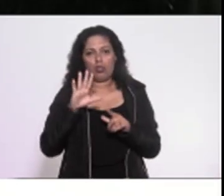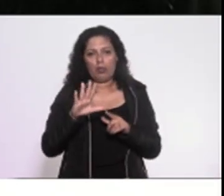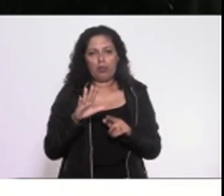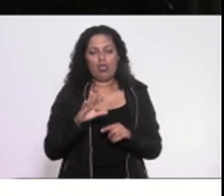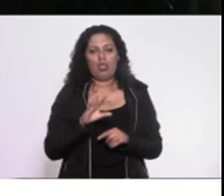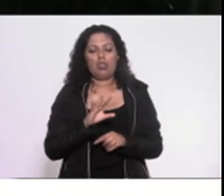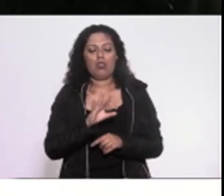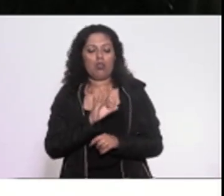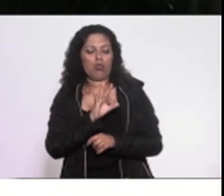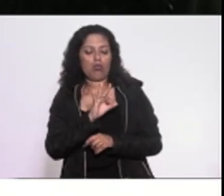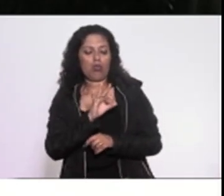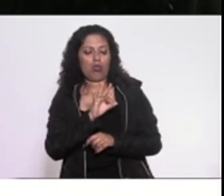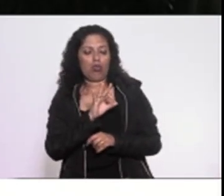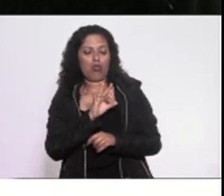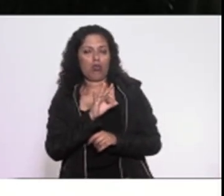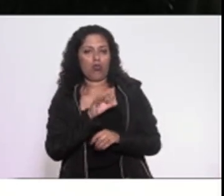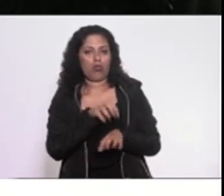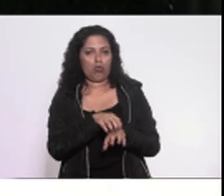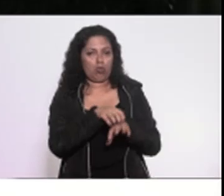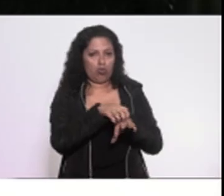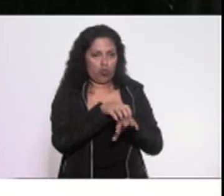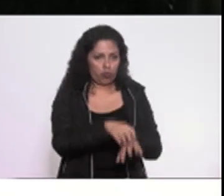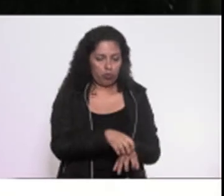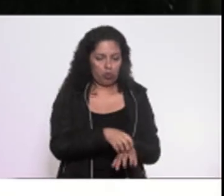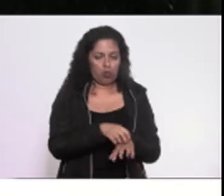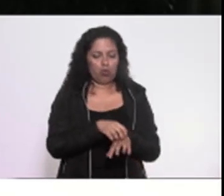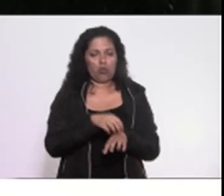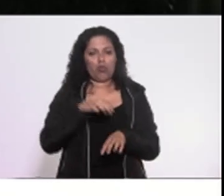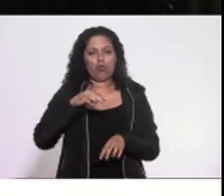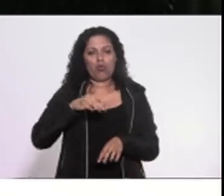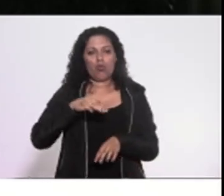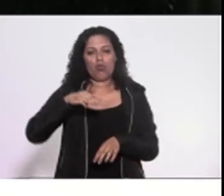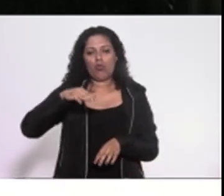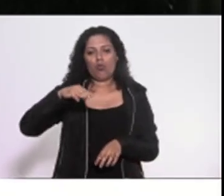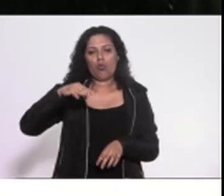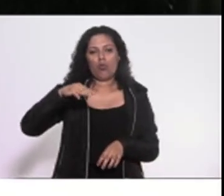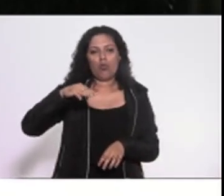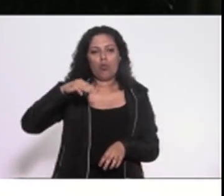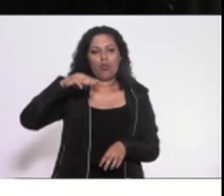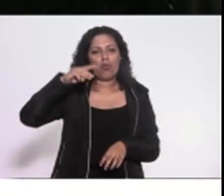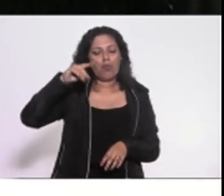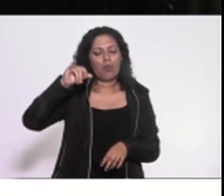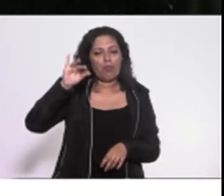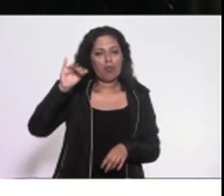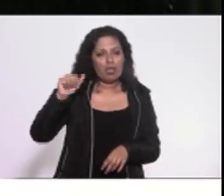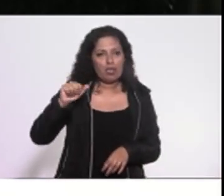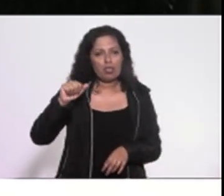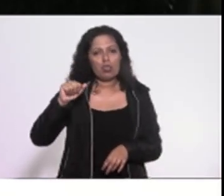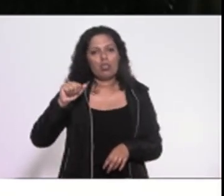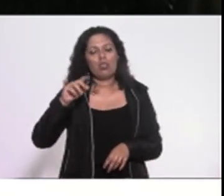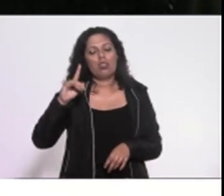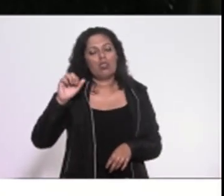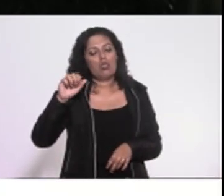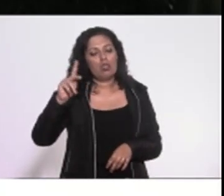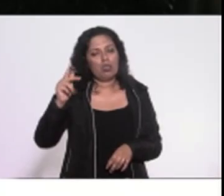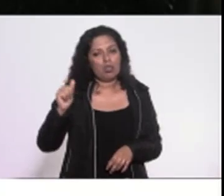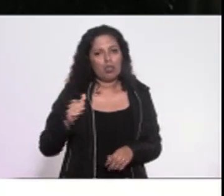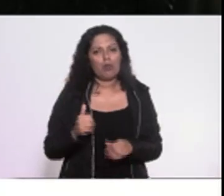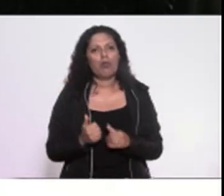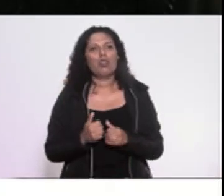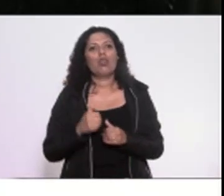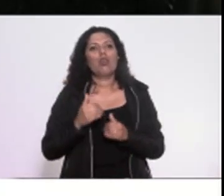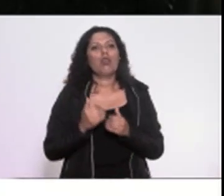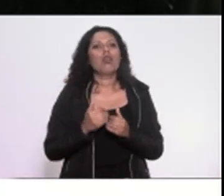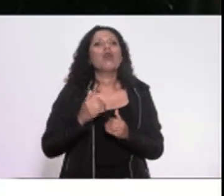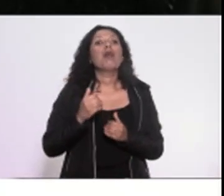Patrulha Maria da Penha, ela está instituída, ou pelo menos o objetivo que foi apresentado no dia do seu lançamento é